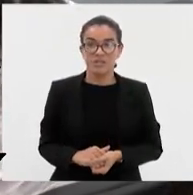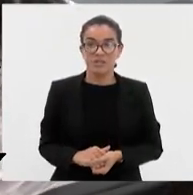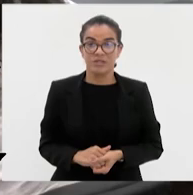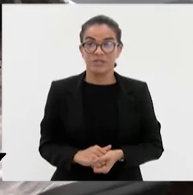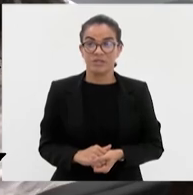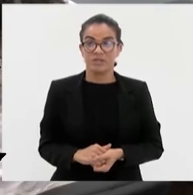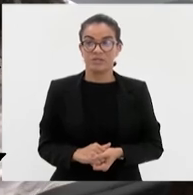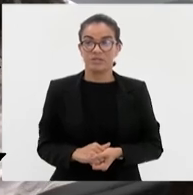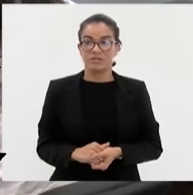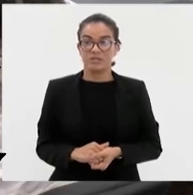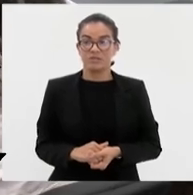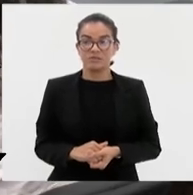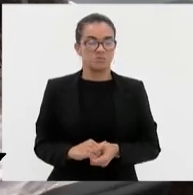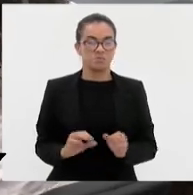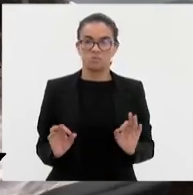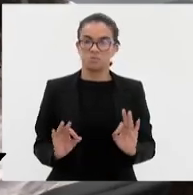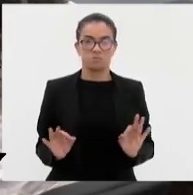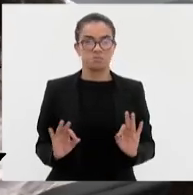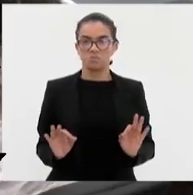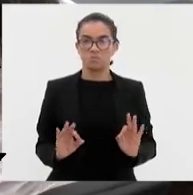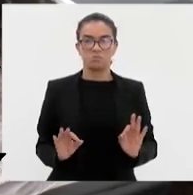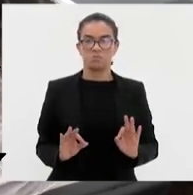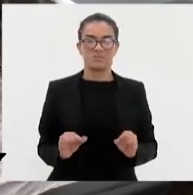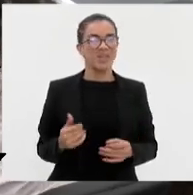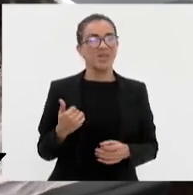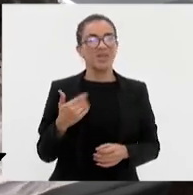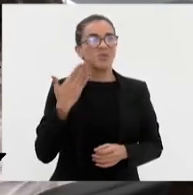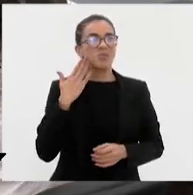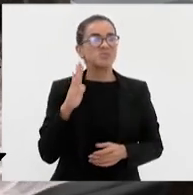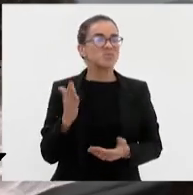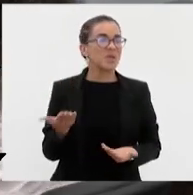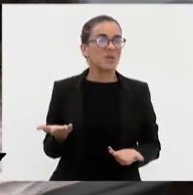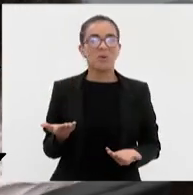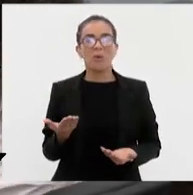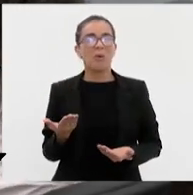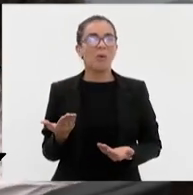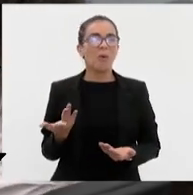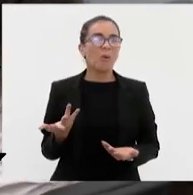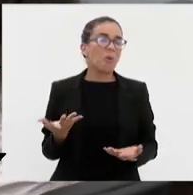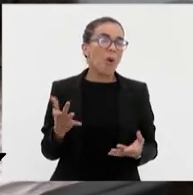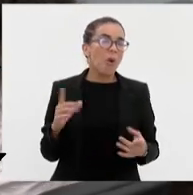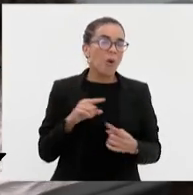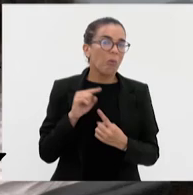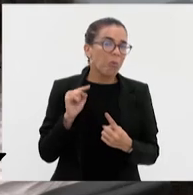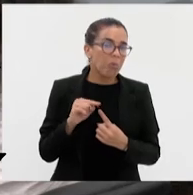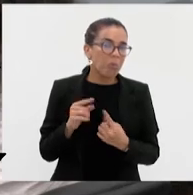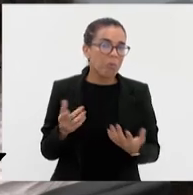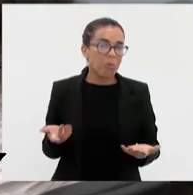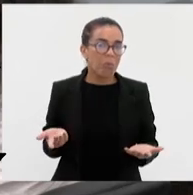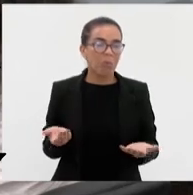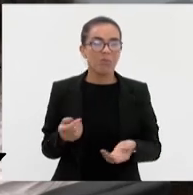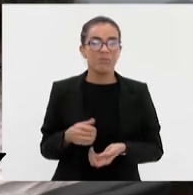Alguém tem? Não, eu não tenho aqui. Porque eu não sei como é que é o fundamento dele, da constitucionalidade.